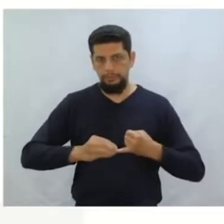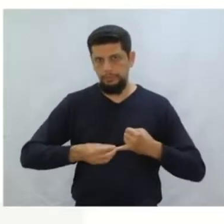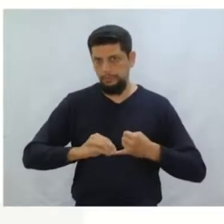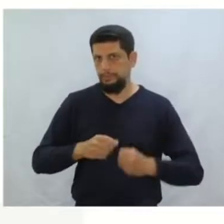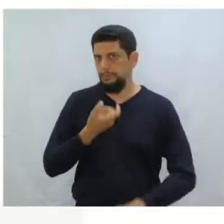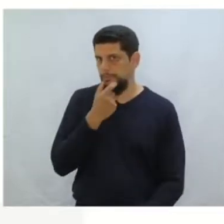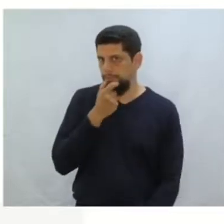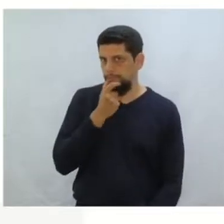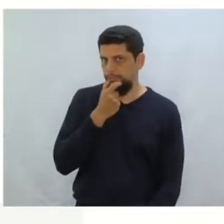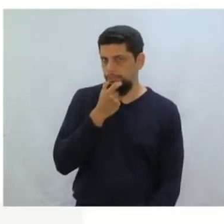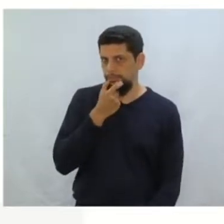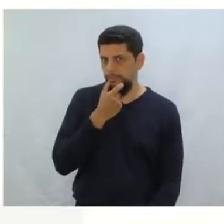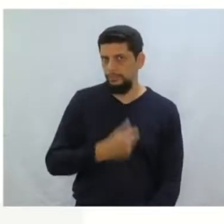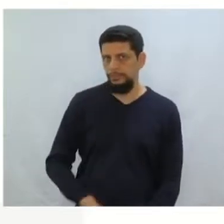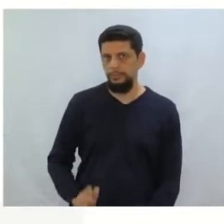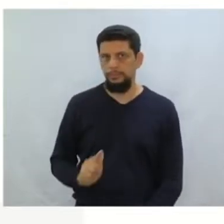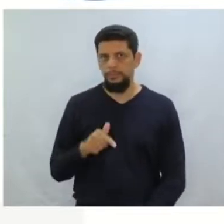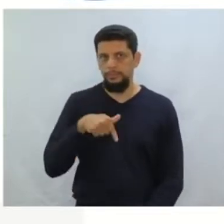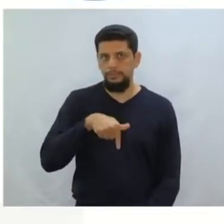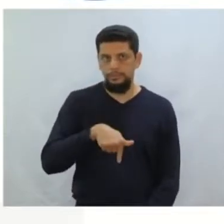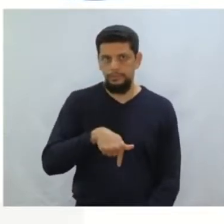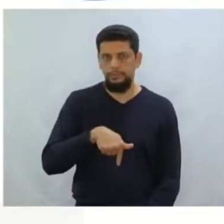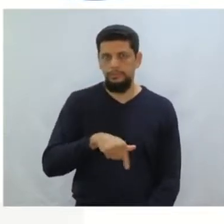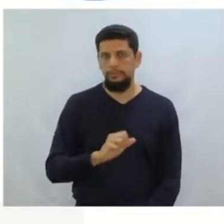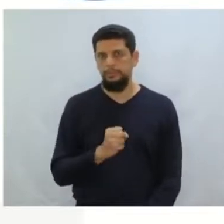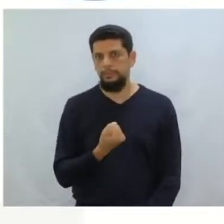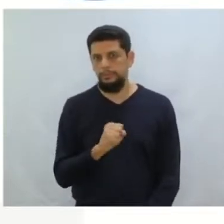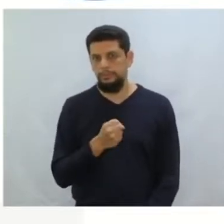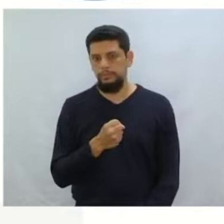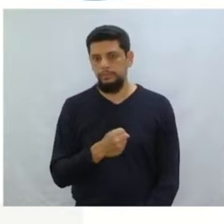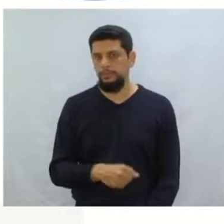5, 6, feijão inglês.